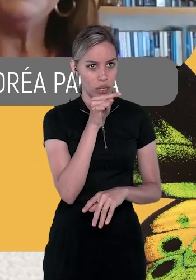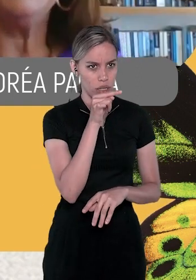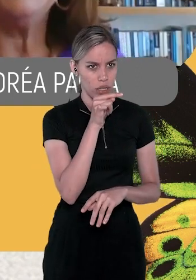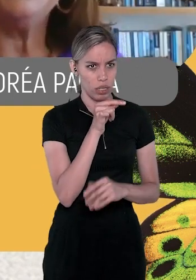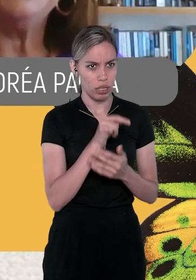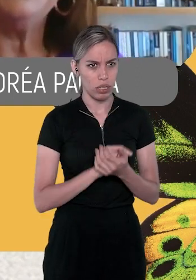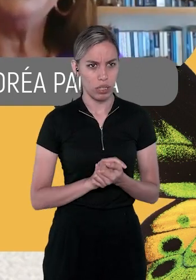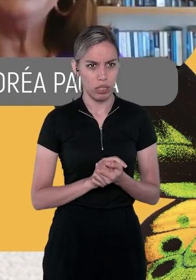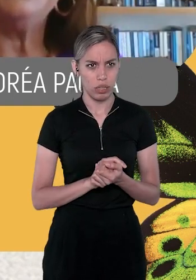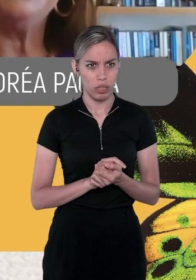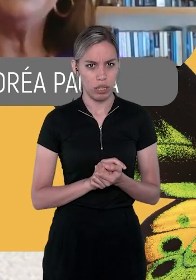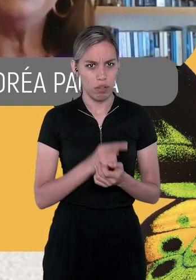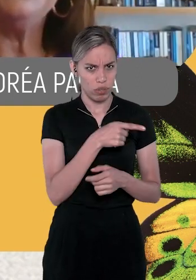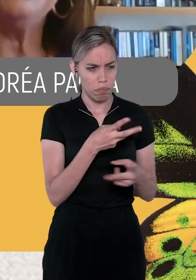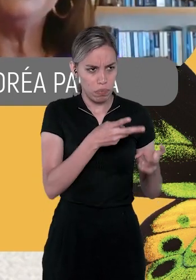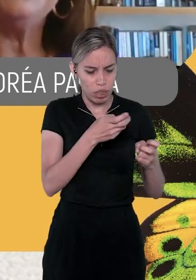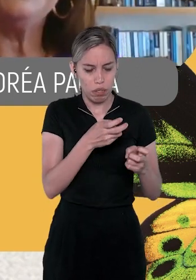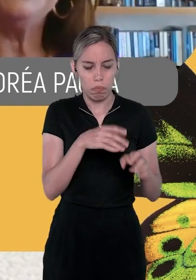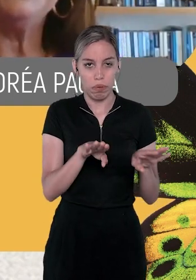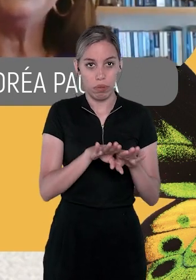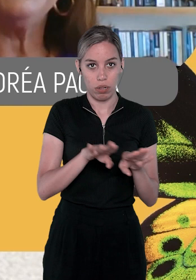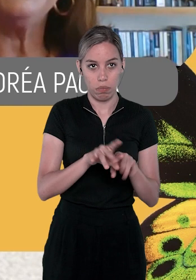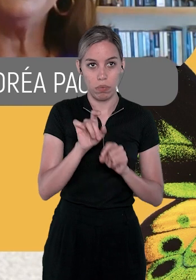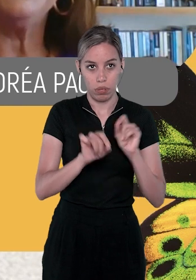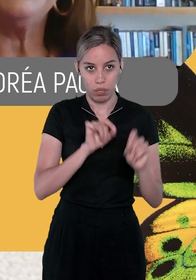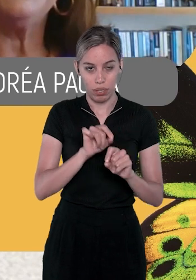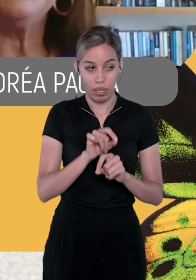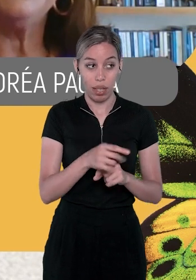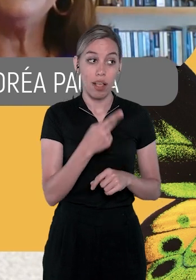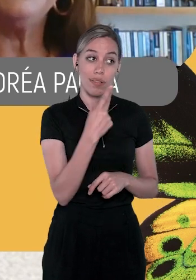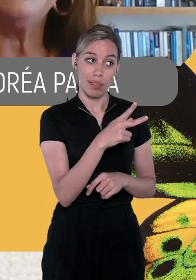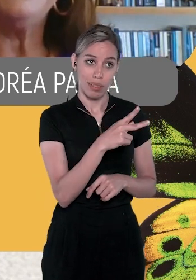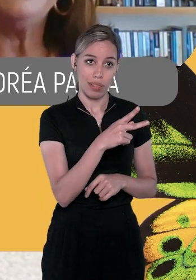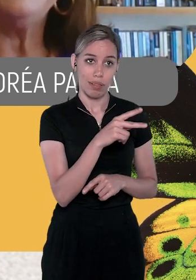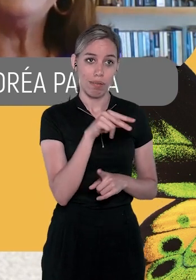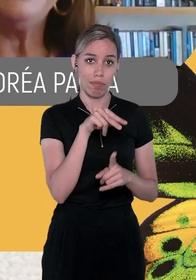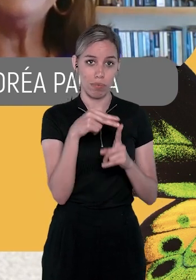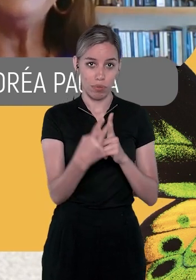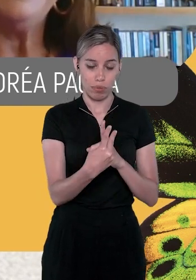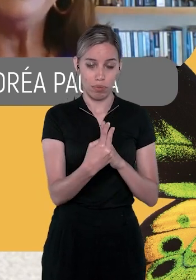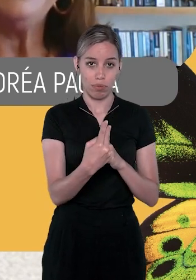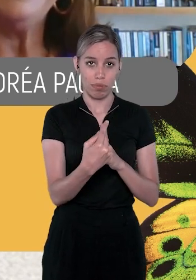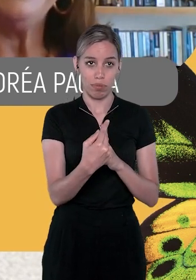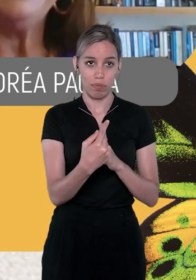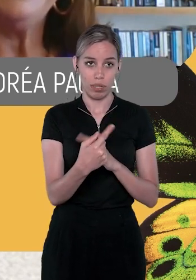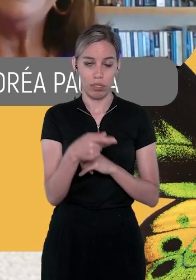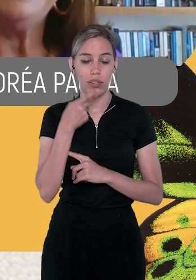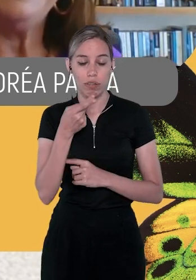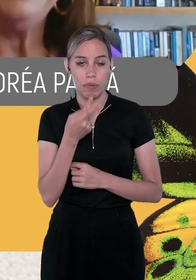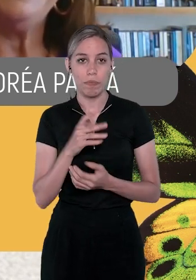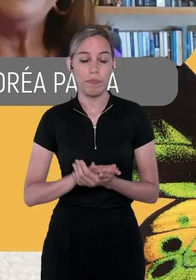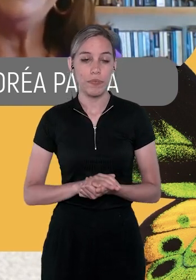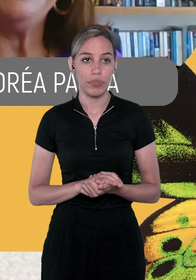Mas você deve ter percebido também, porque essa aí sim é o seu lugar não só de fala, mas de exercício profissional,